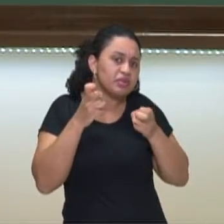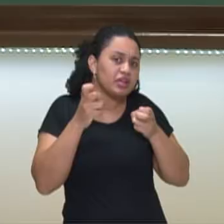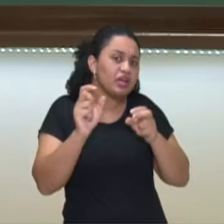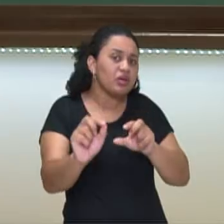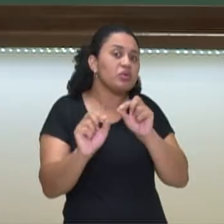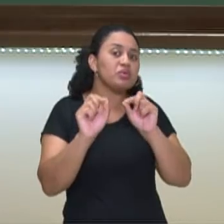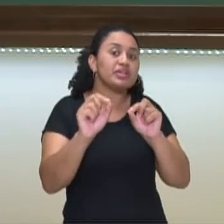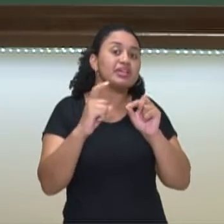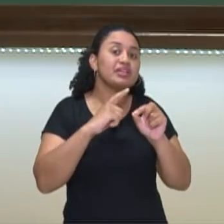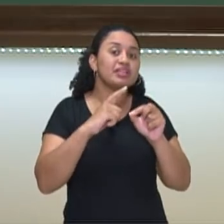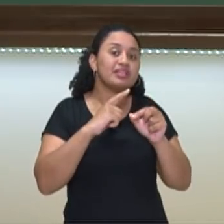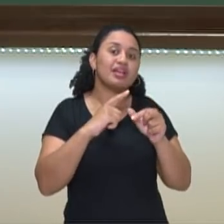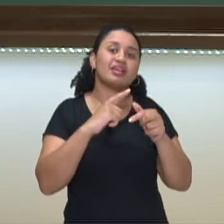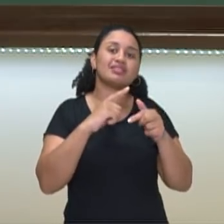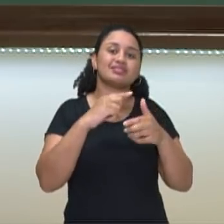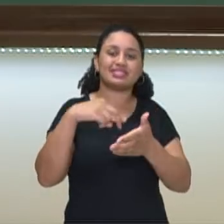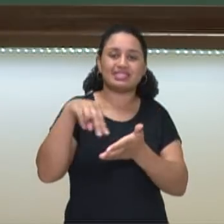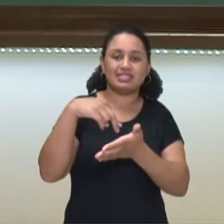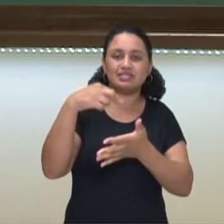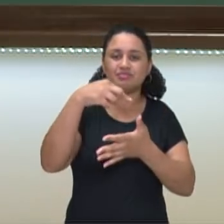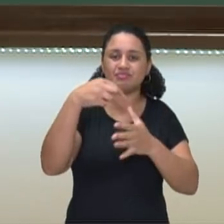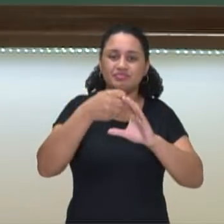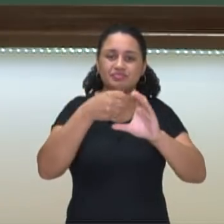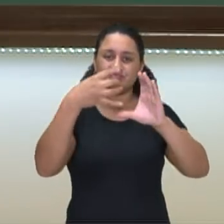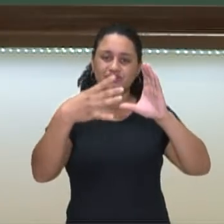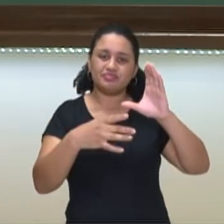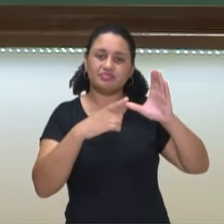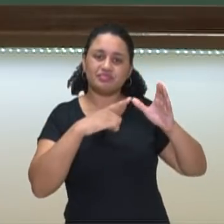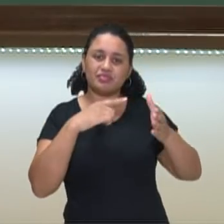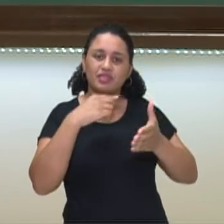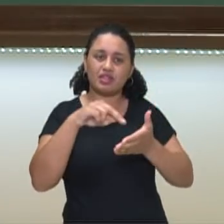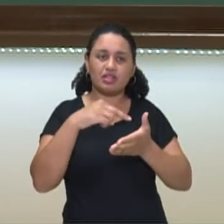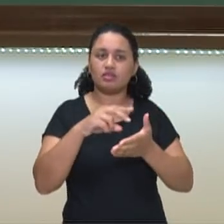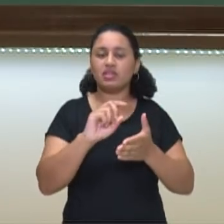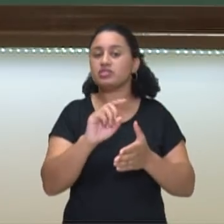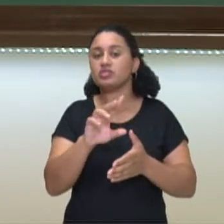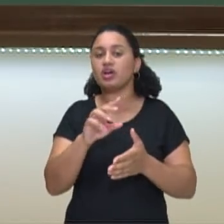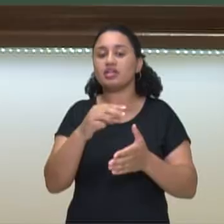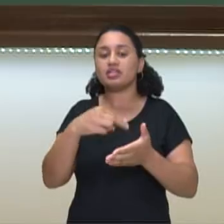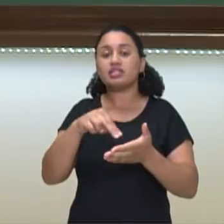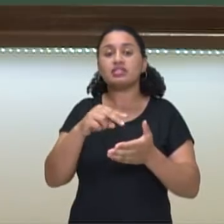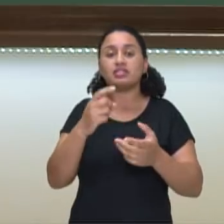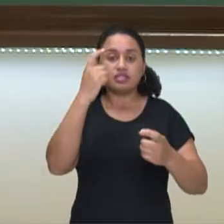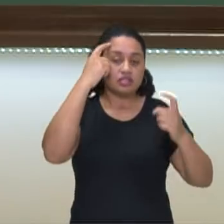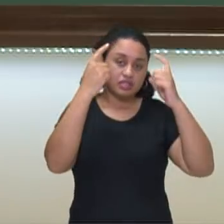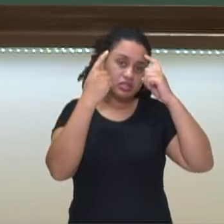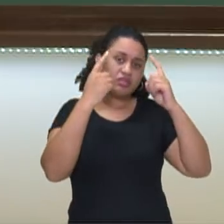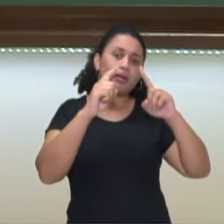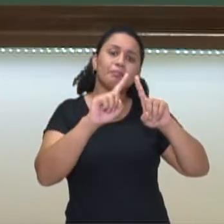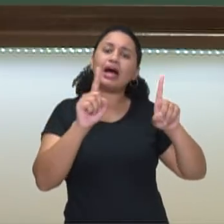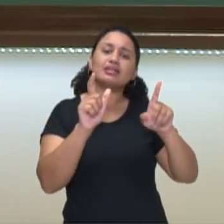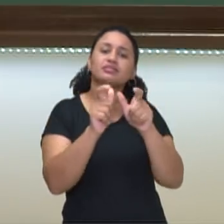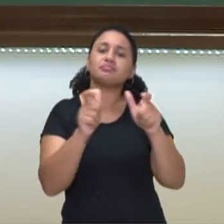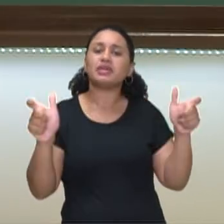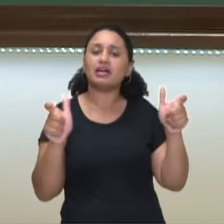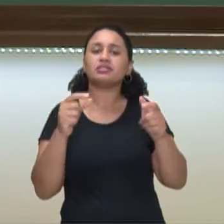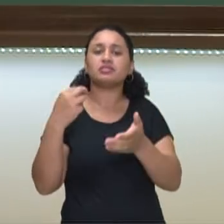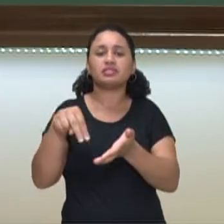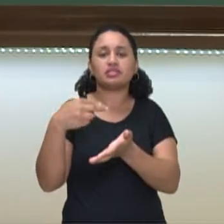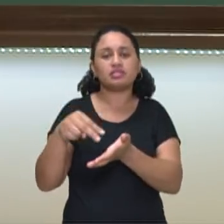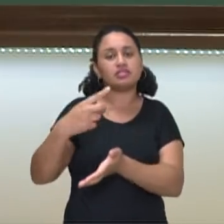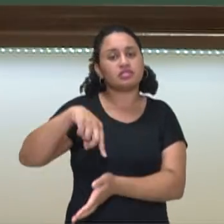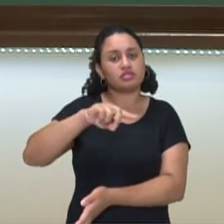esses elementos que nós identificamos, não só na dança criativa, mas em praticamente todas as danças que